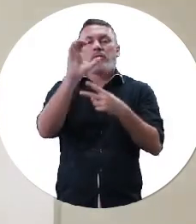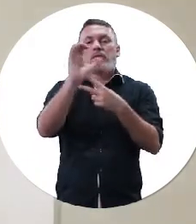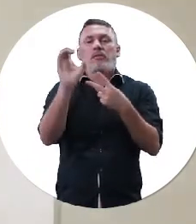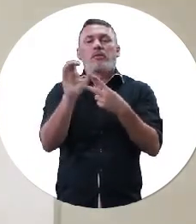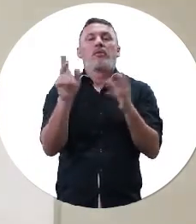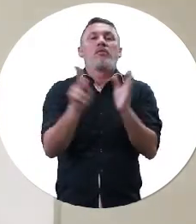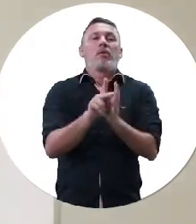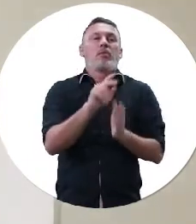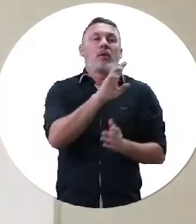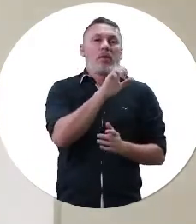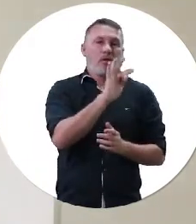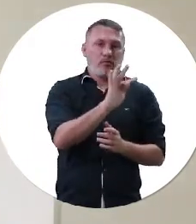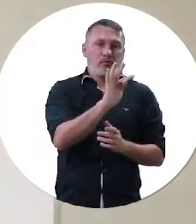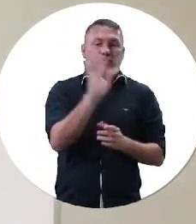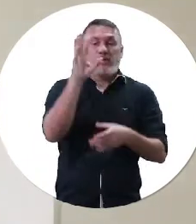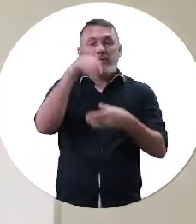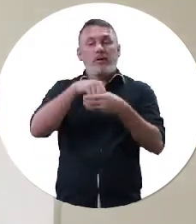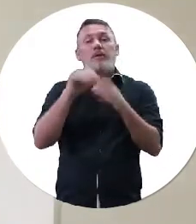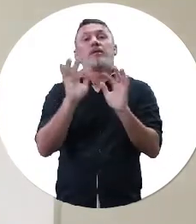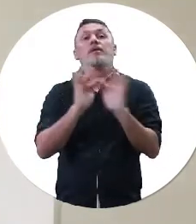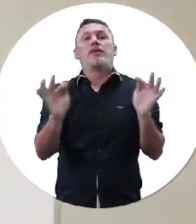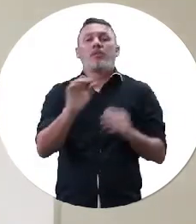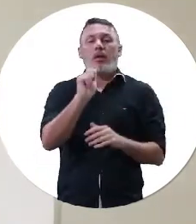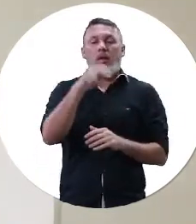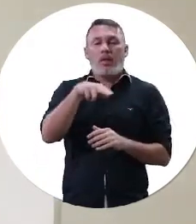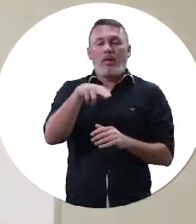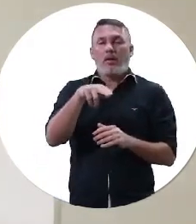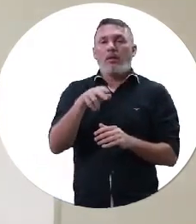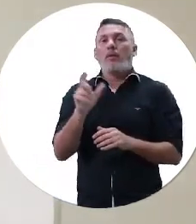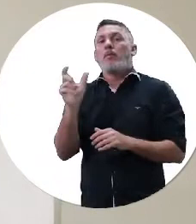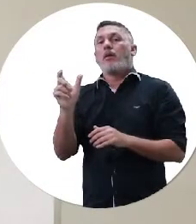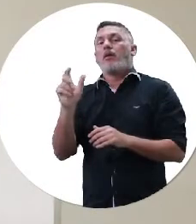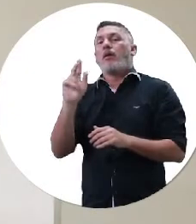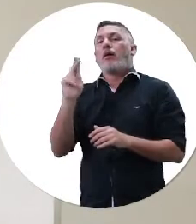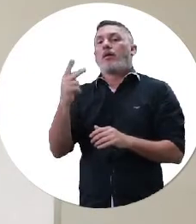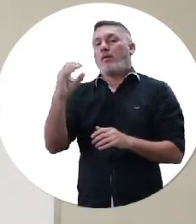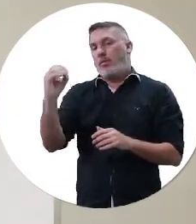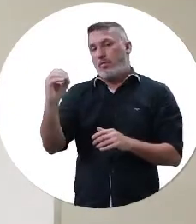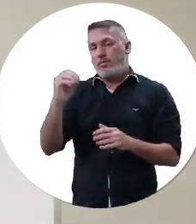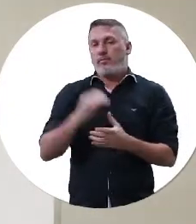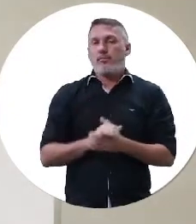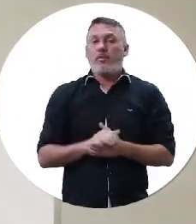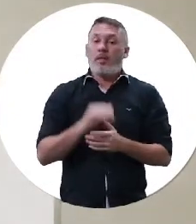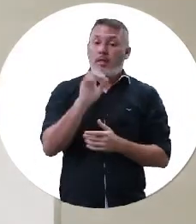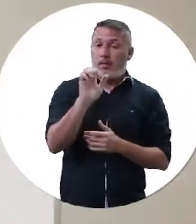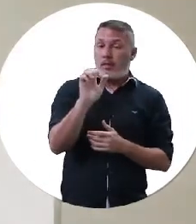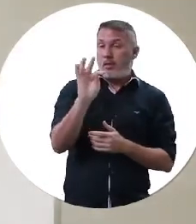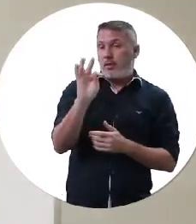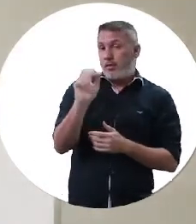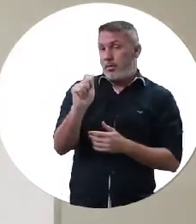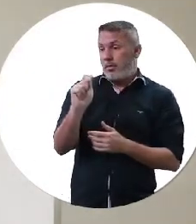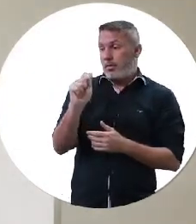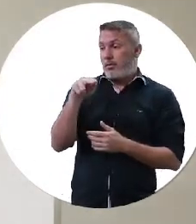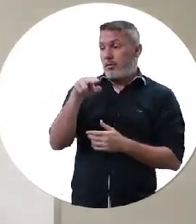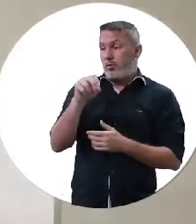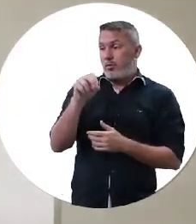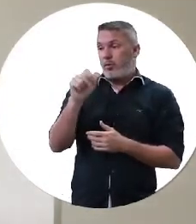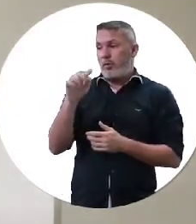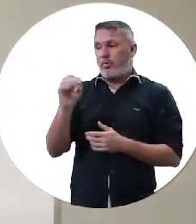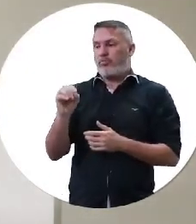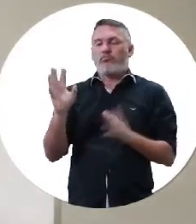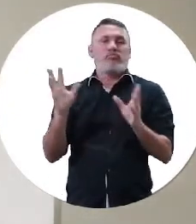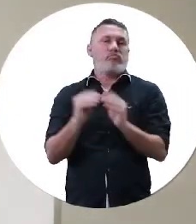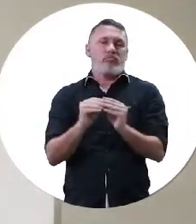nomes. Certo? Aqui, por exemplo, prefixo de 2 carbonos, et.